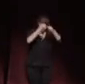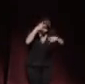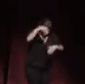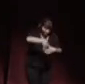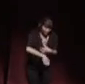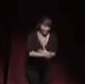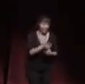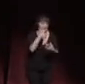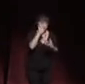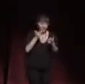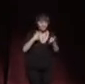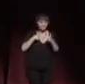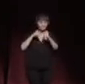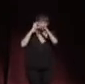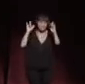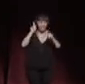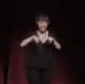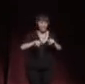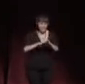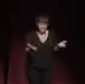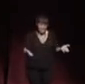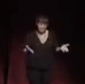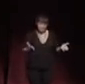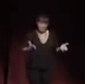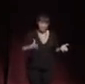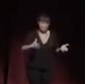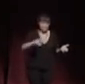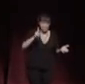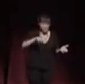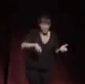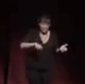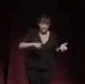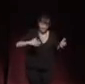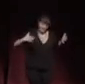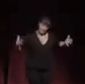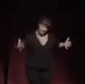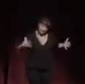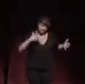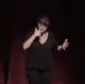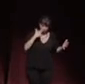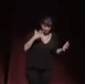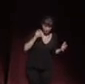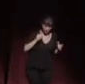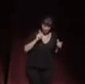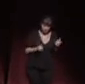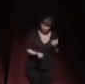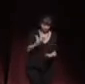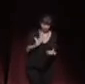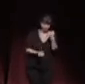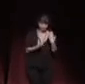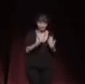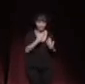livro bem feio, é grande, com aspecto didático, onde se reúne